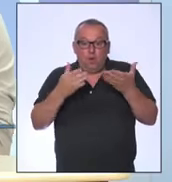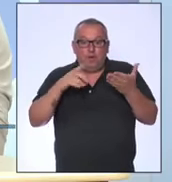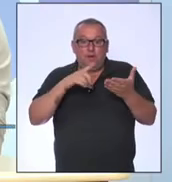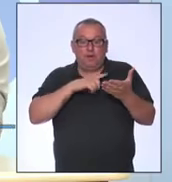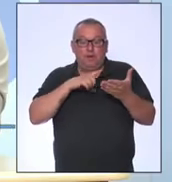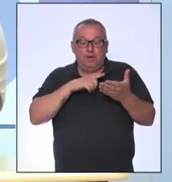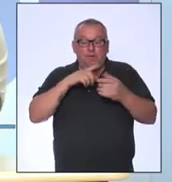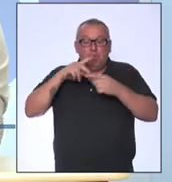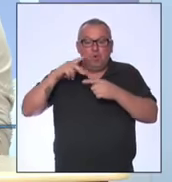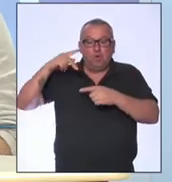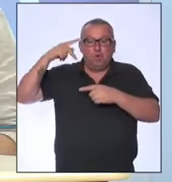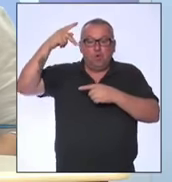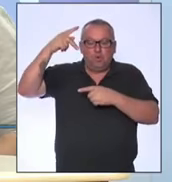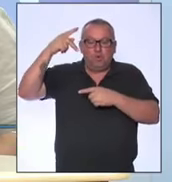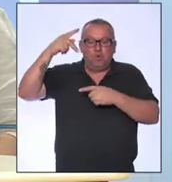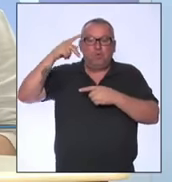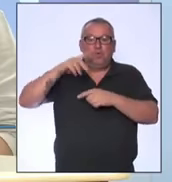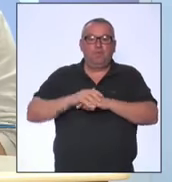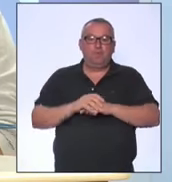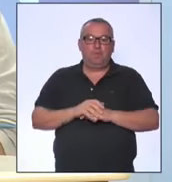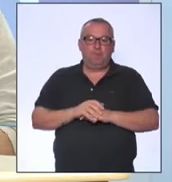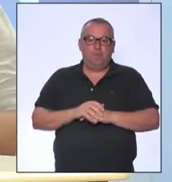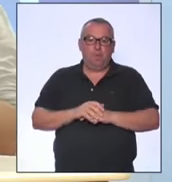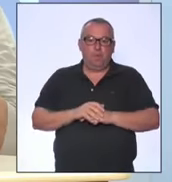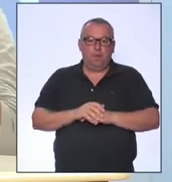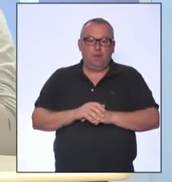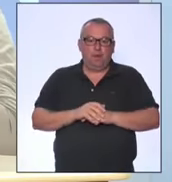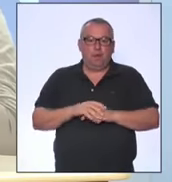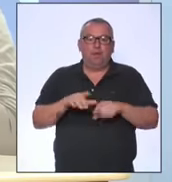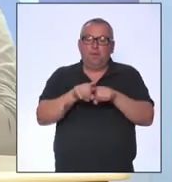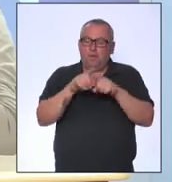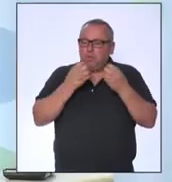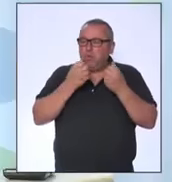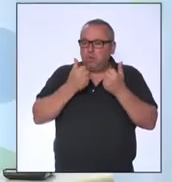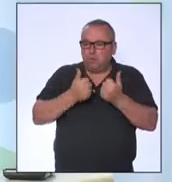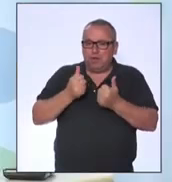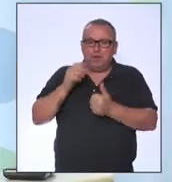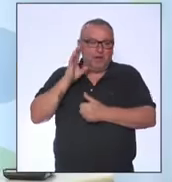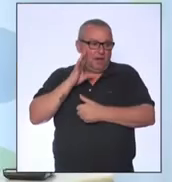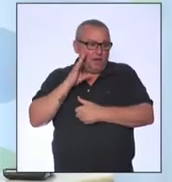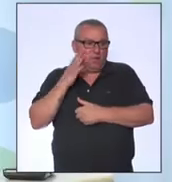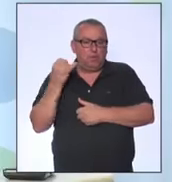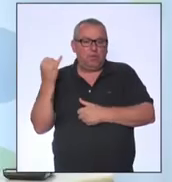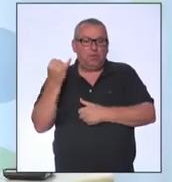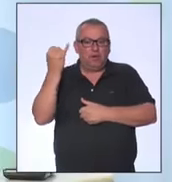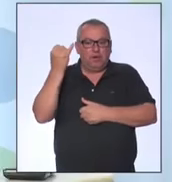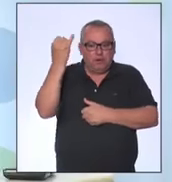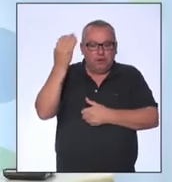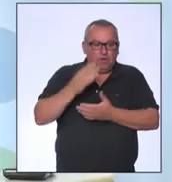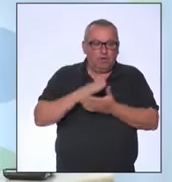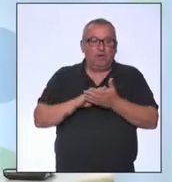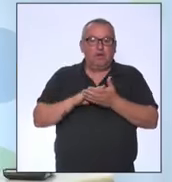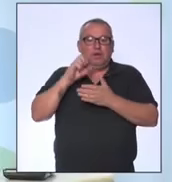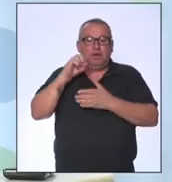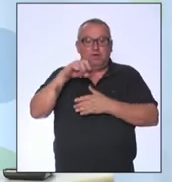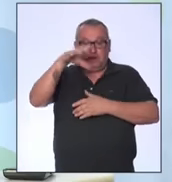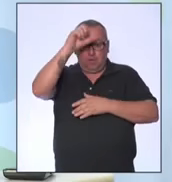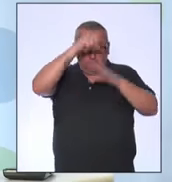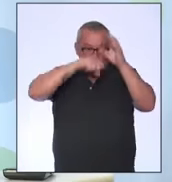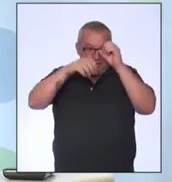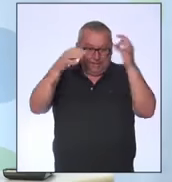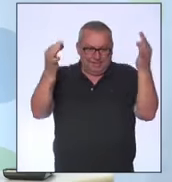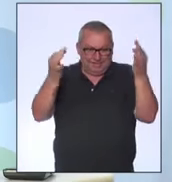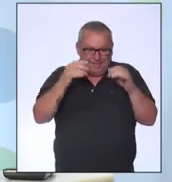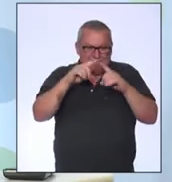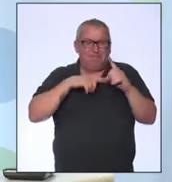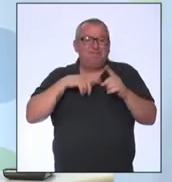aí, potenciação e radiciação, né, professor Rafael? Isso, muito bem. É um tema muito importante, Isaac, que se você não aprender direito,